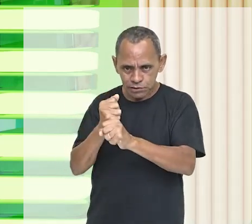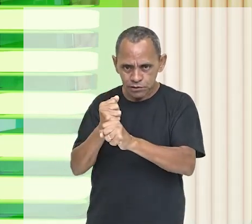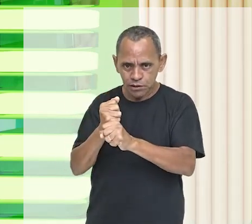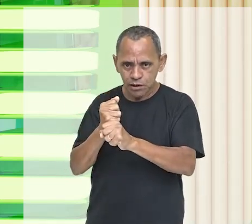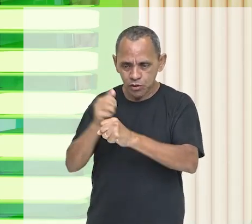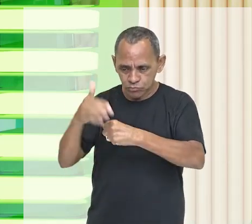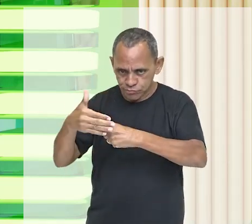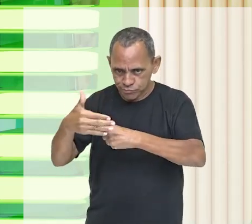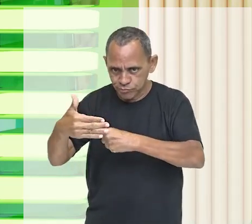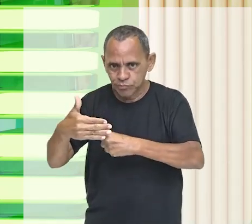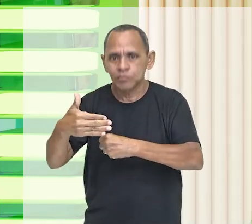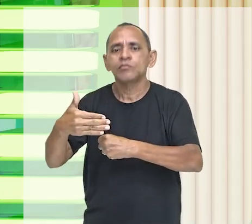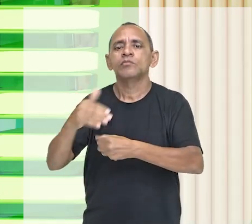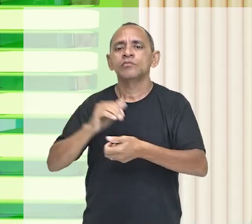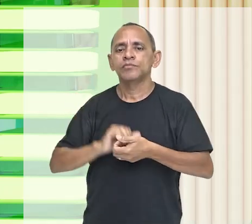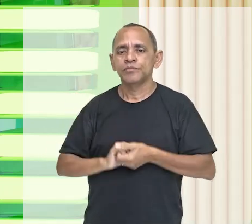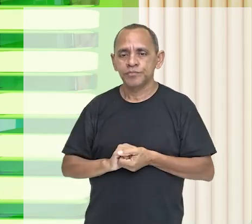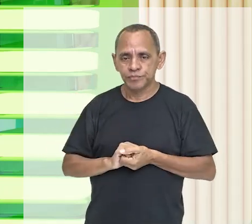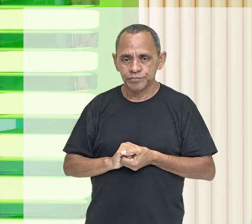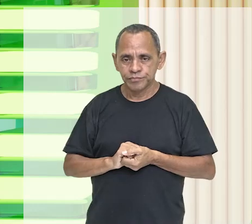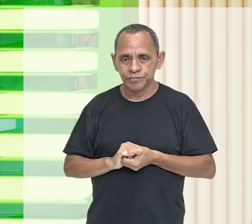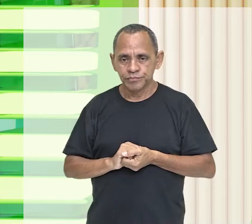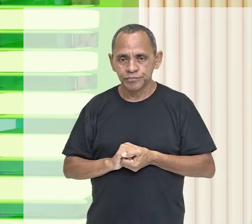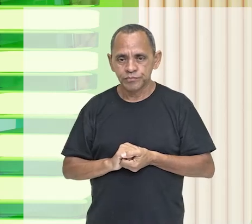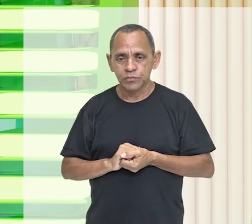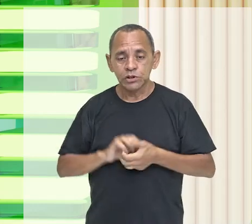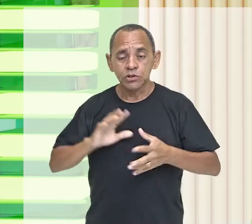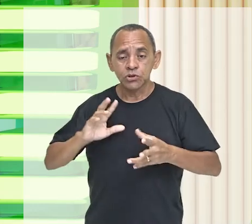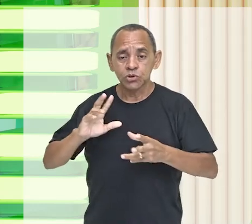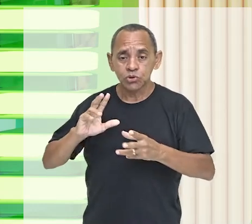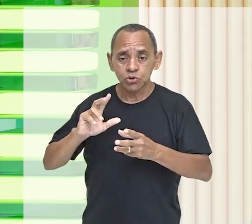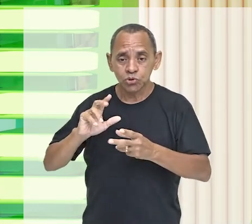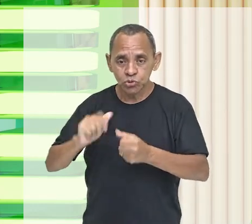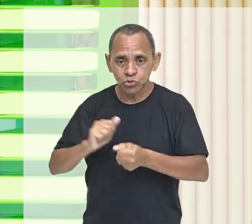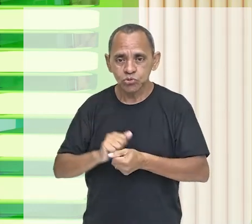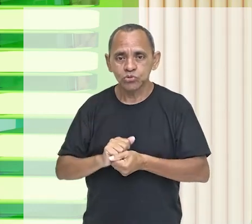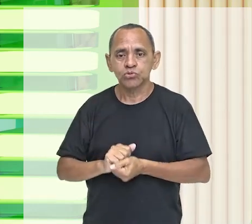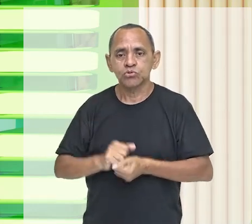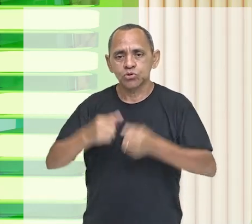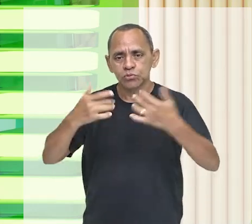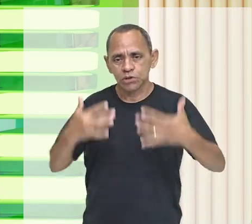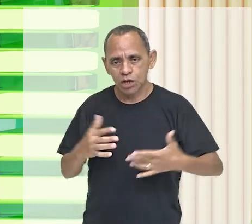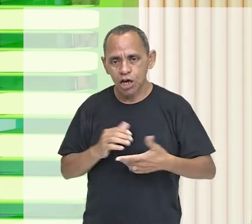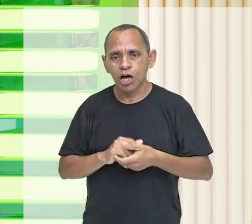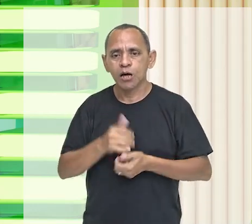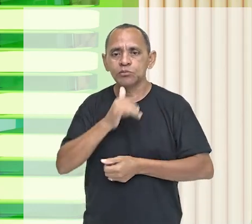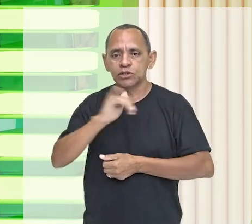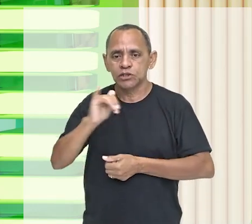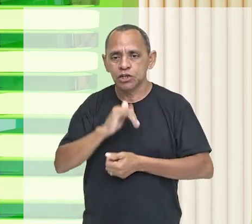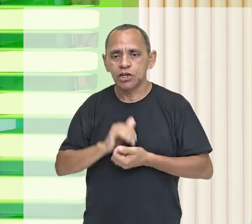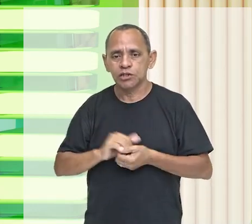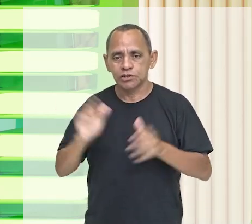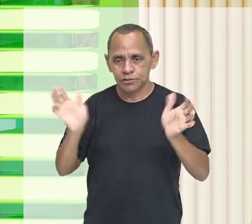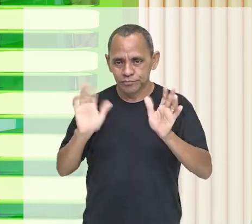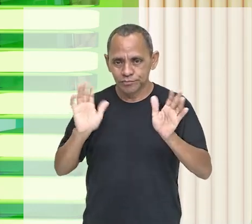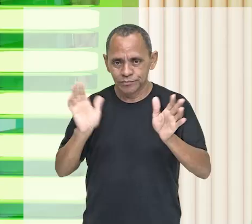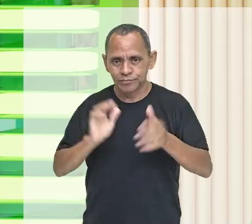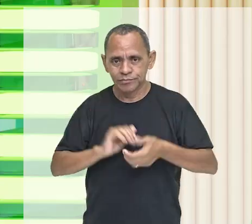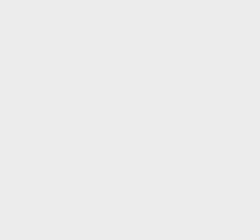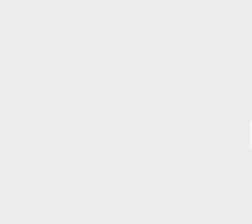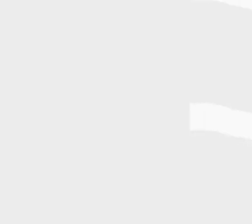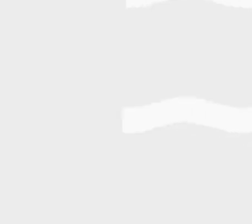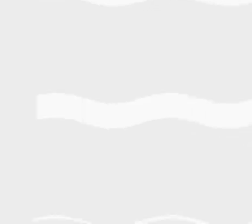que envolve aí tudo que se falou da energia. Finalizo, espero que tenham gostado e até mais.